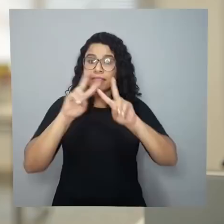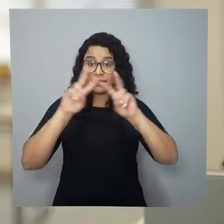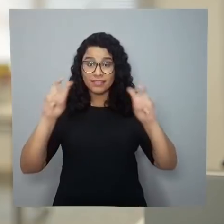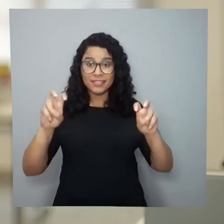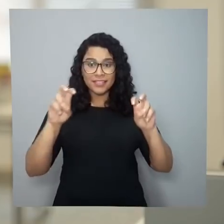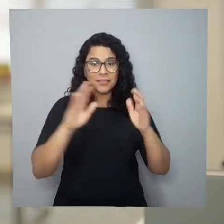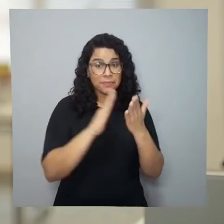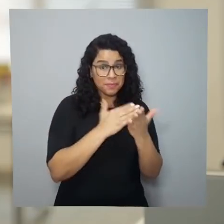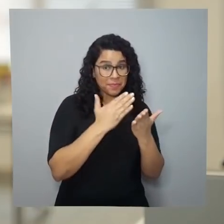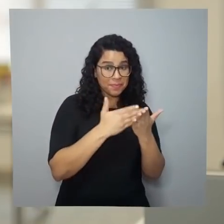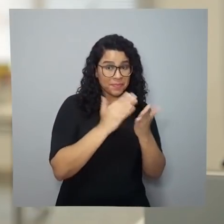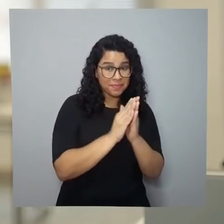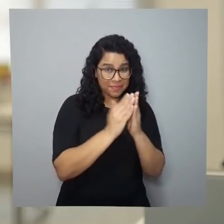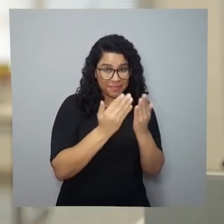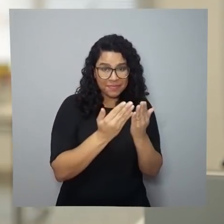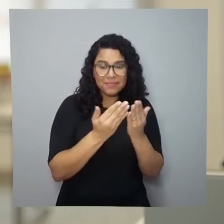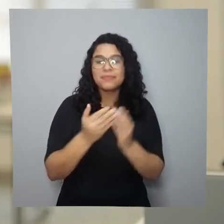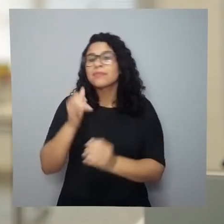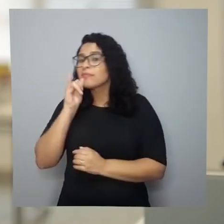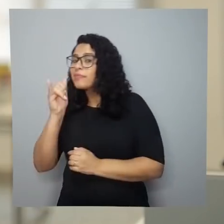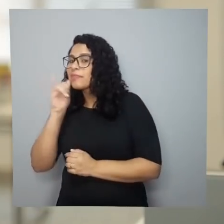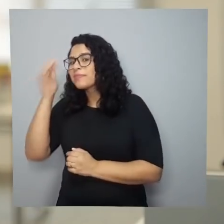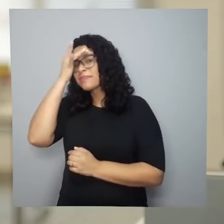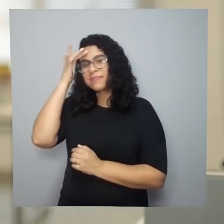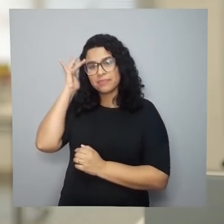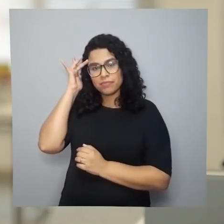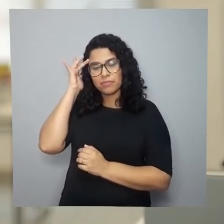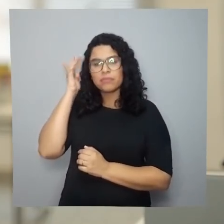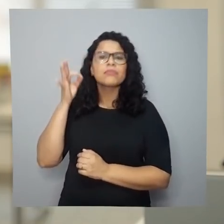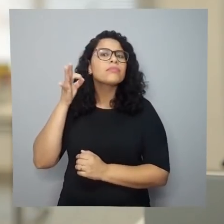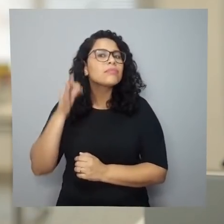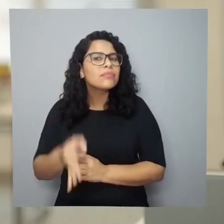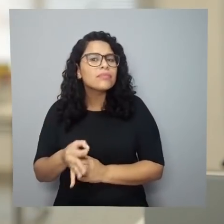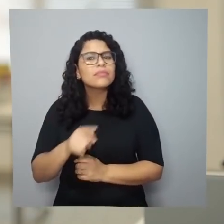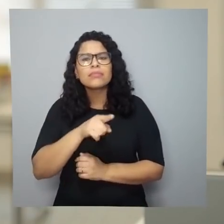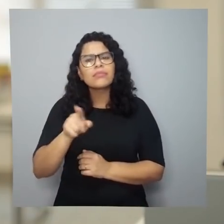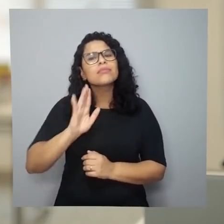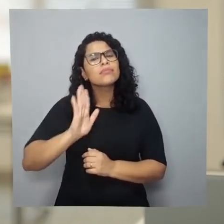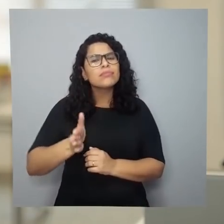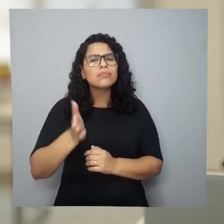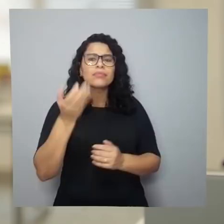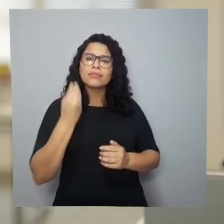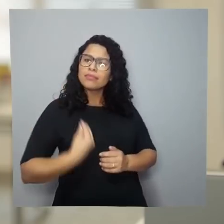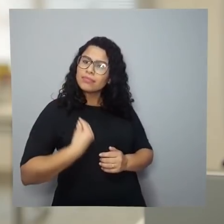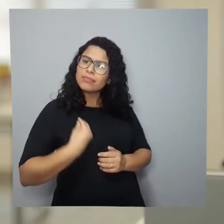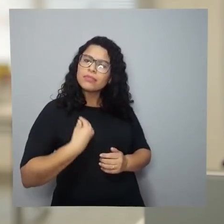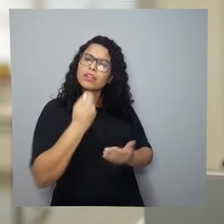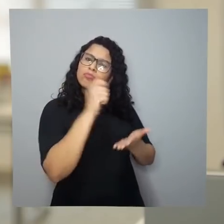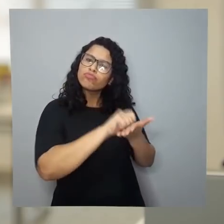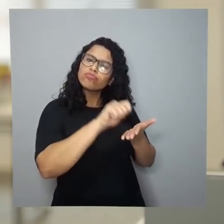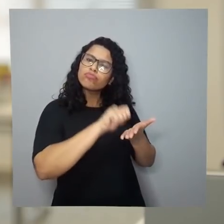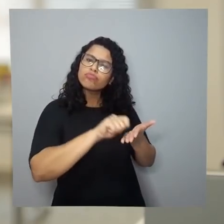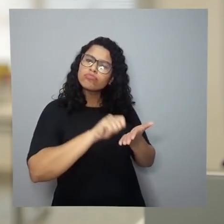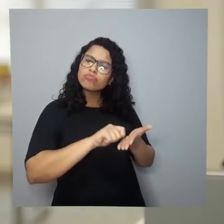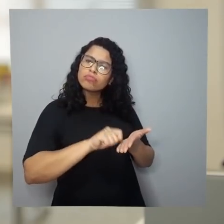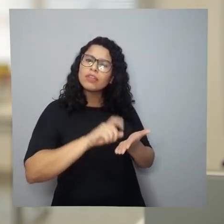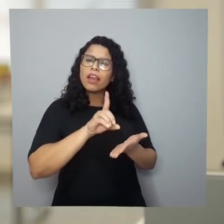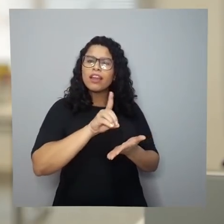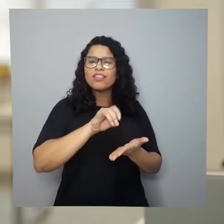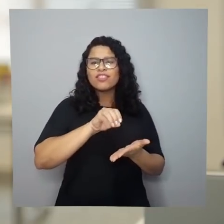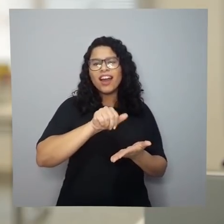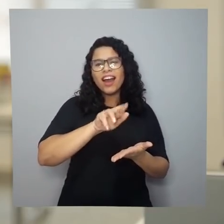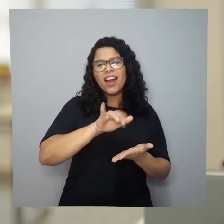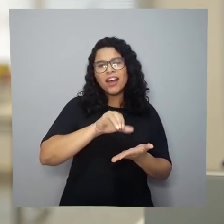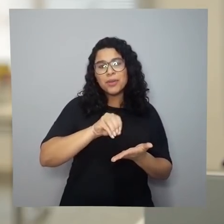Porque falará sobre diário e relato pessoal. Sim, certamente muitos de vocês já registraram fatos da vida de vocês em um